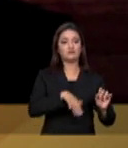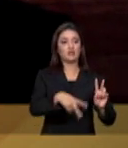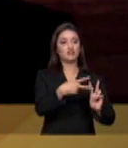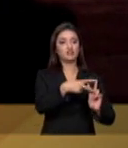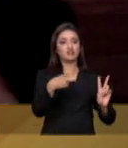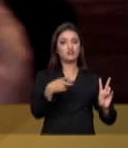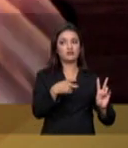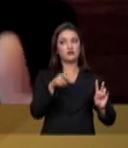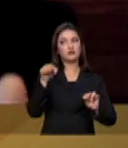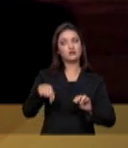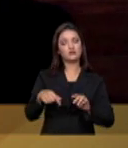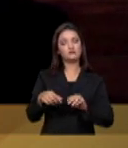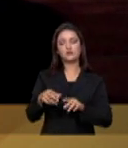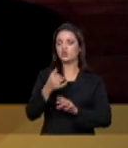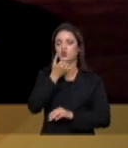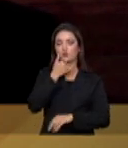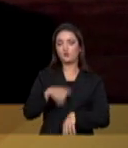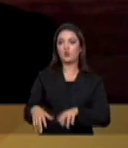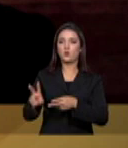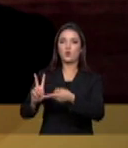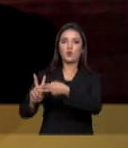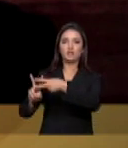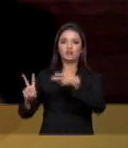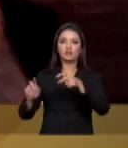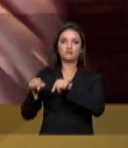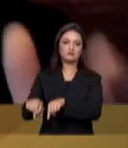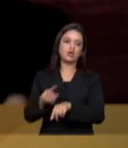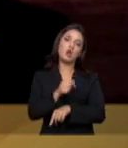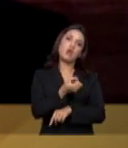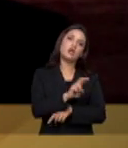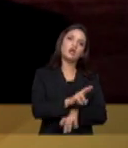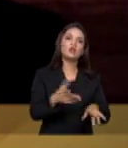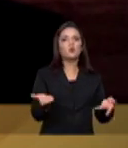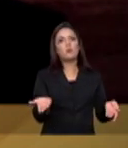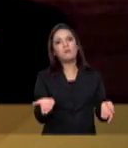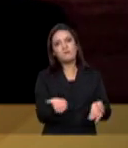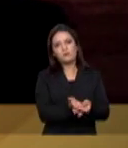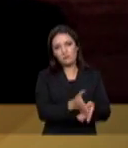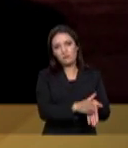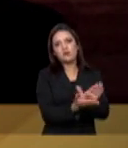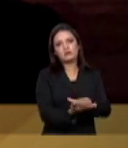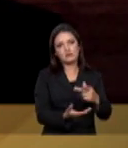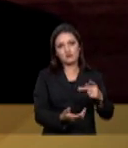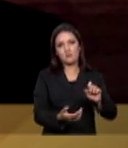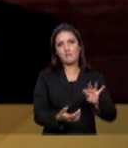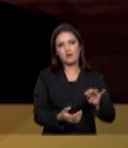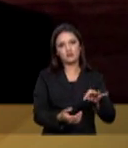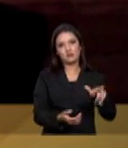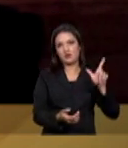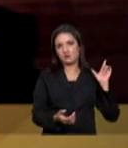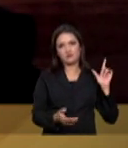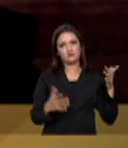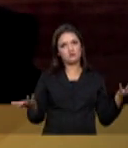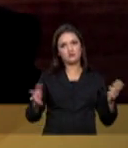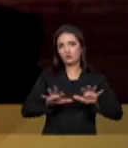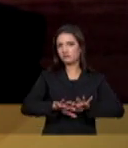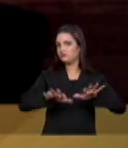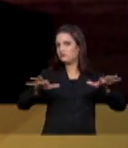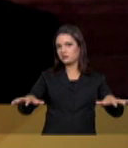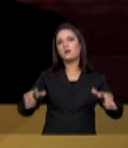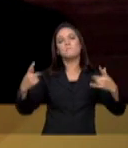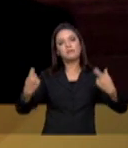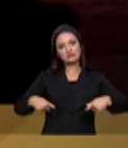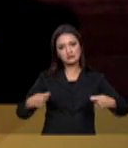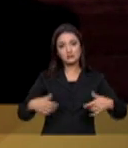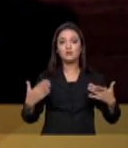desse Presidente O que é um tautologismo ou paralogismo esse julgamento para